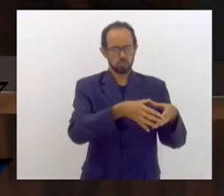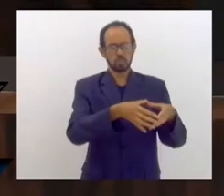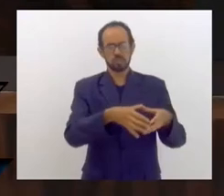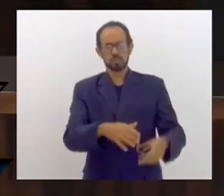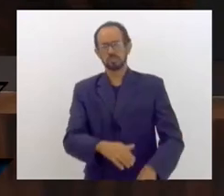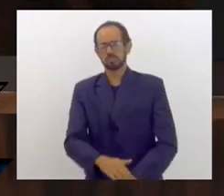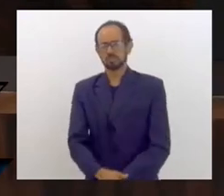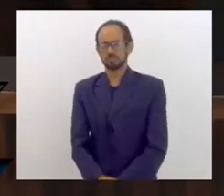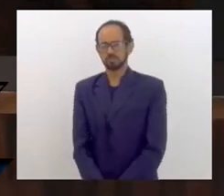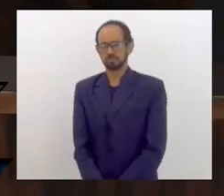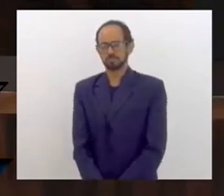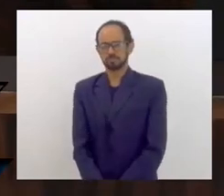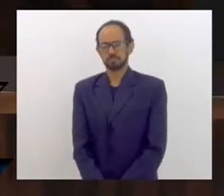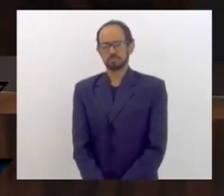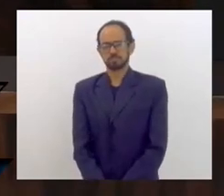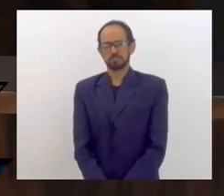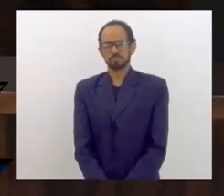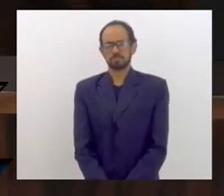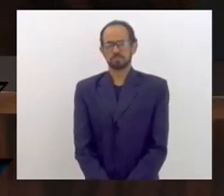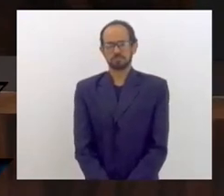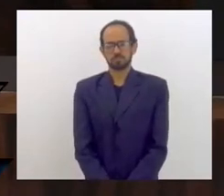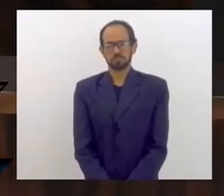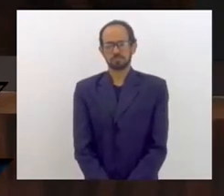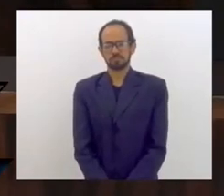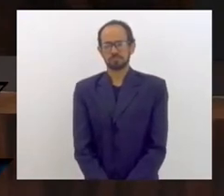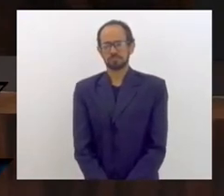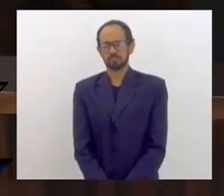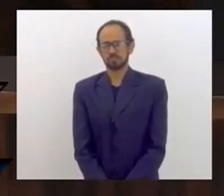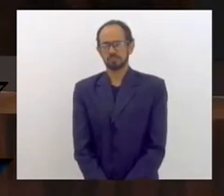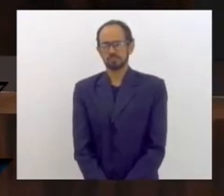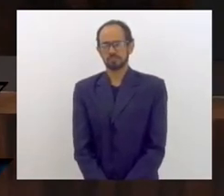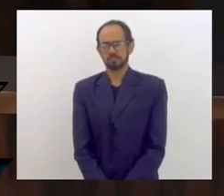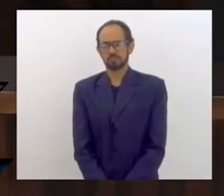E retorna às comissões. Vira a página.